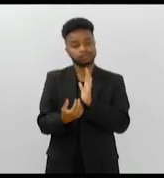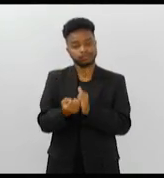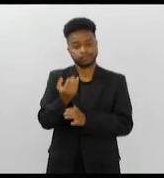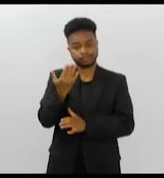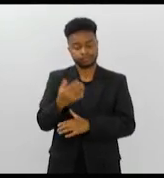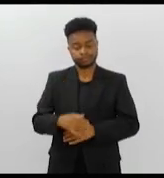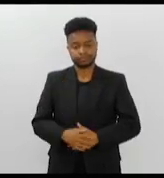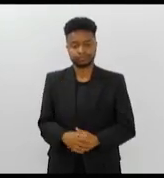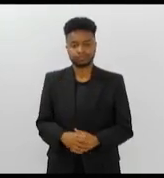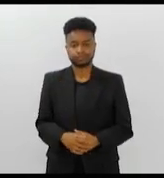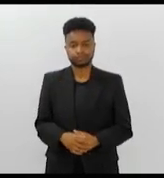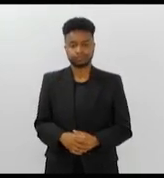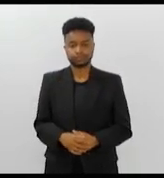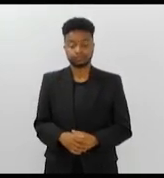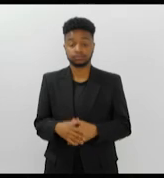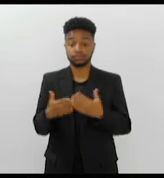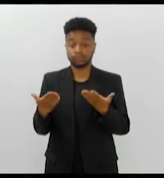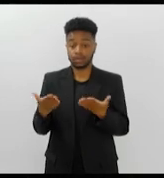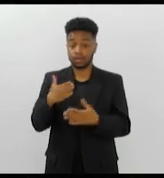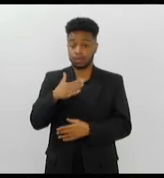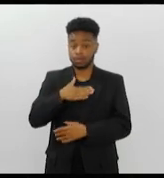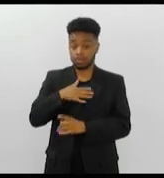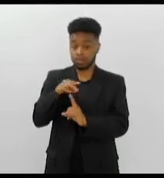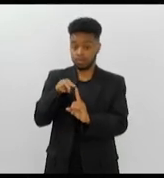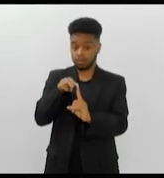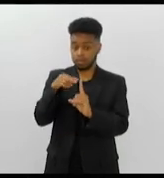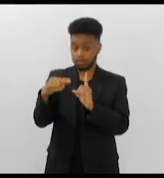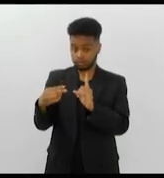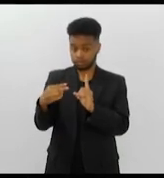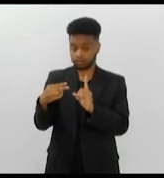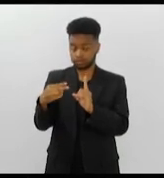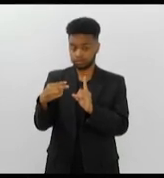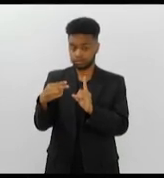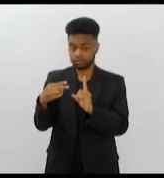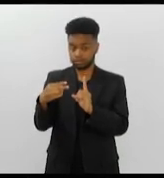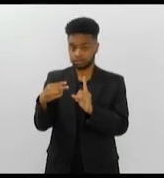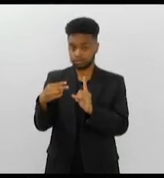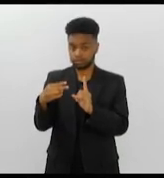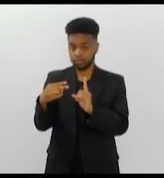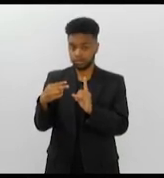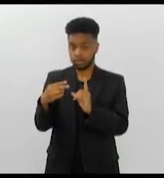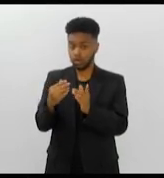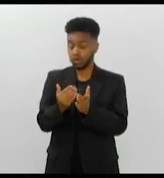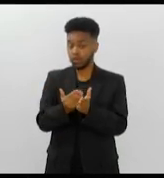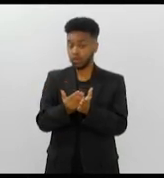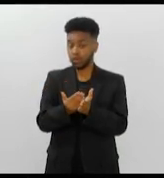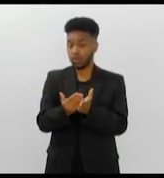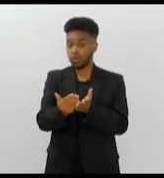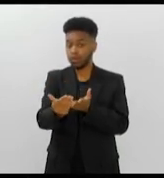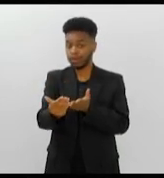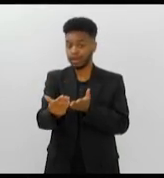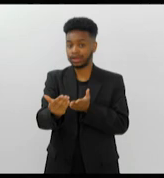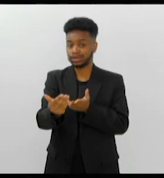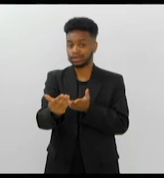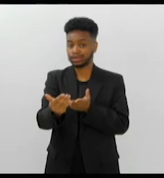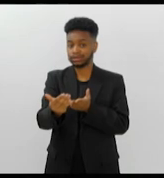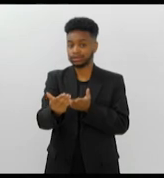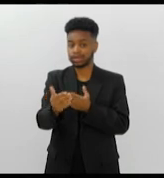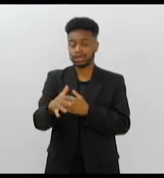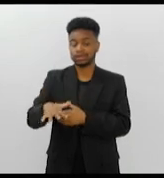matéria no meu entendimento isso começa a entrar na área da